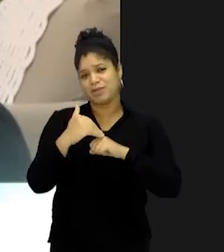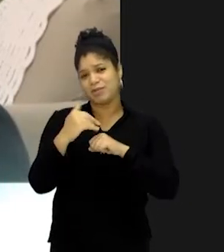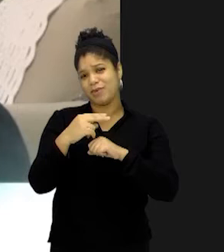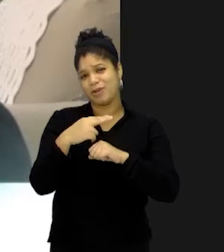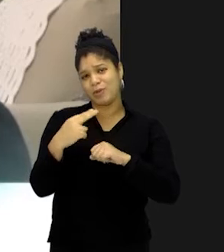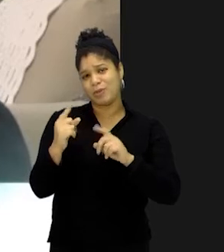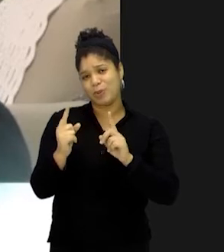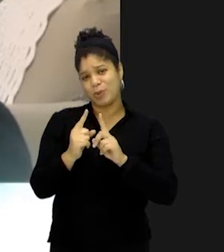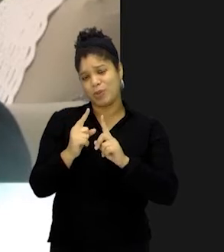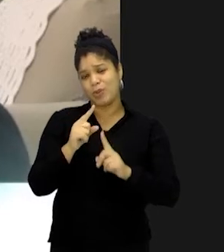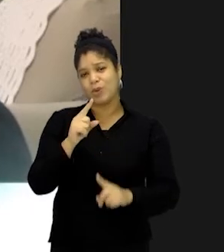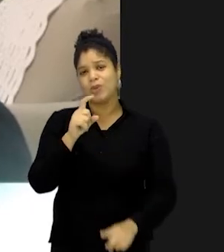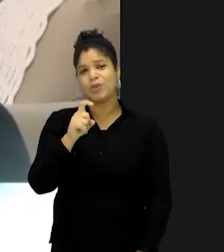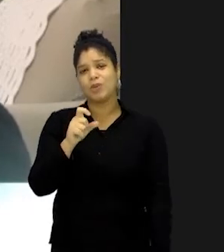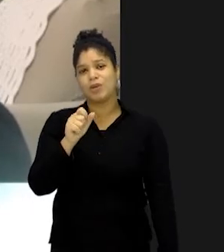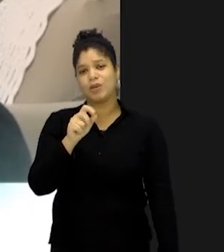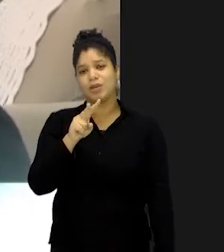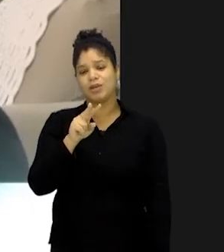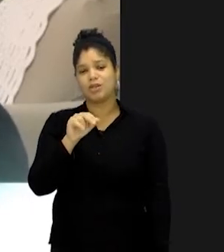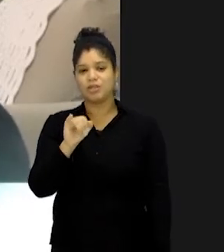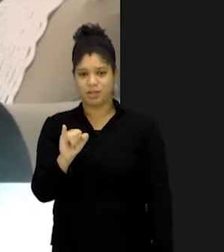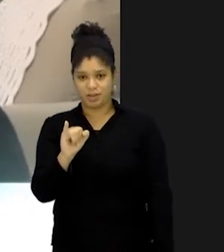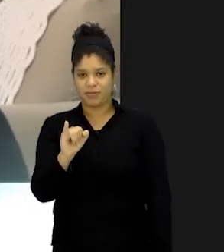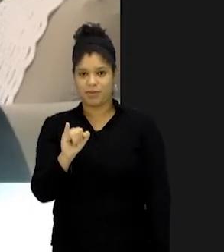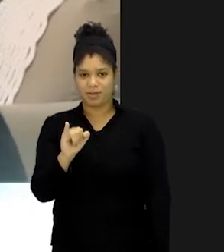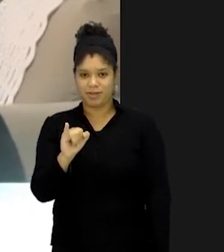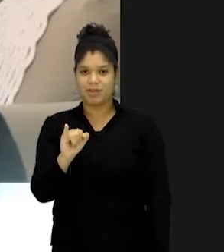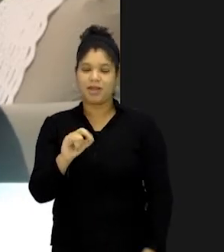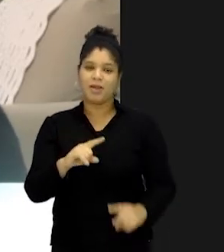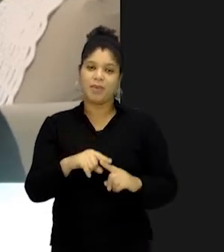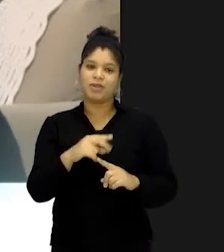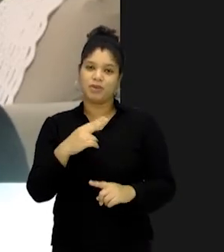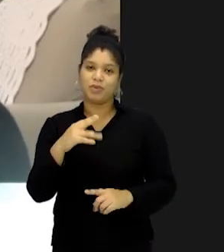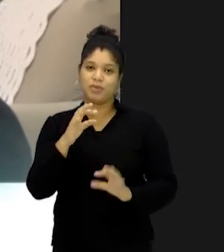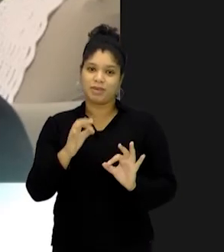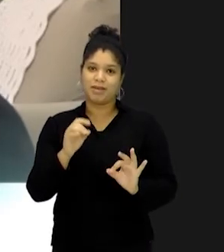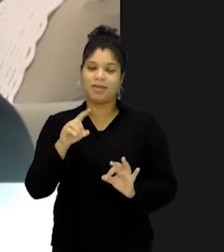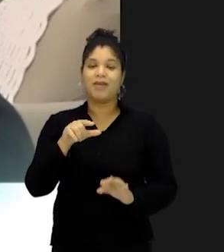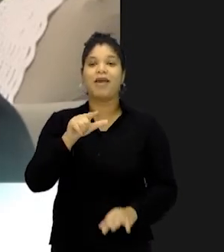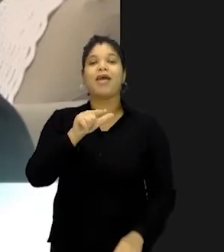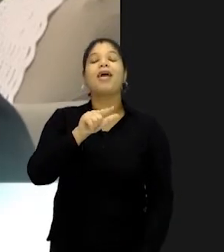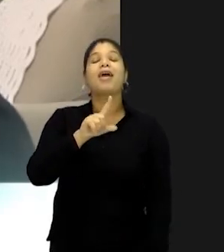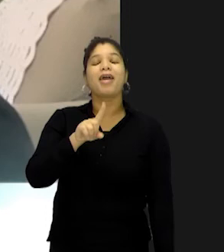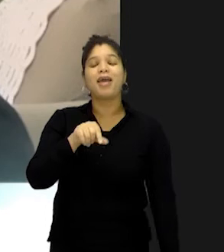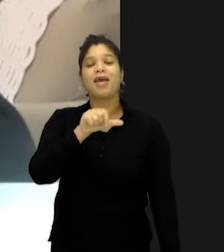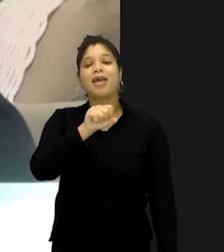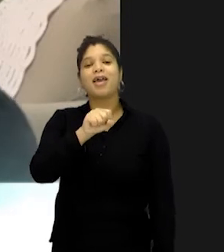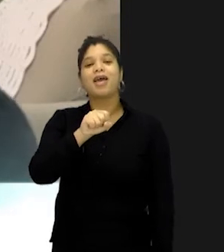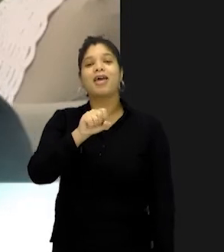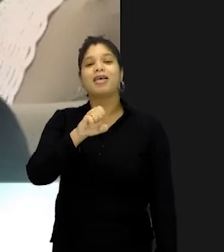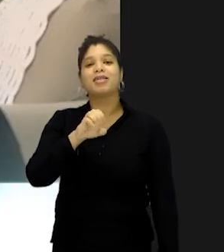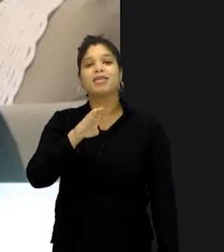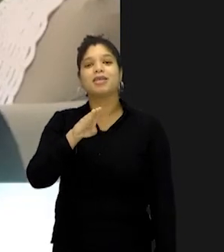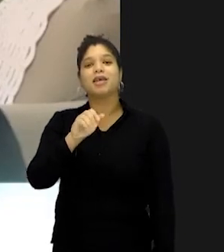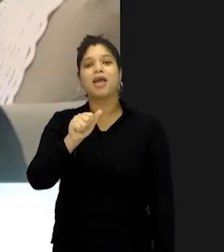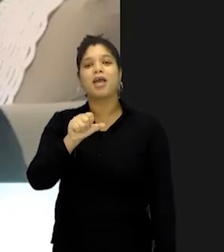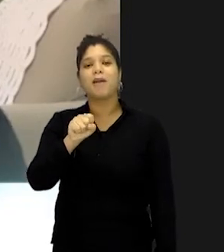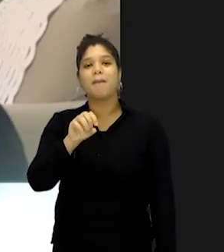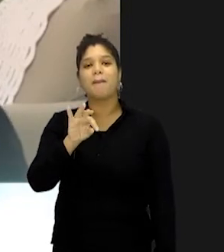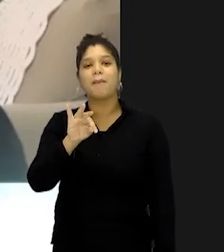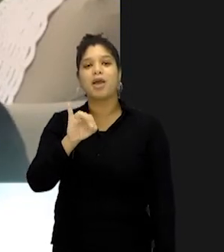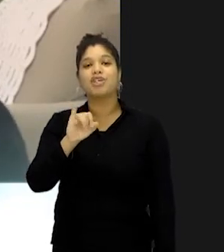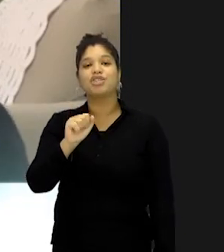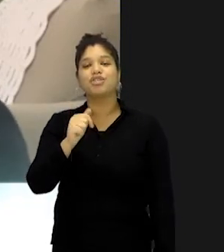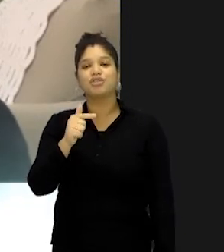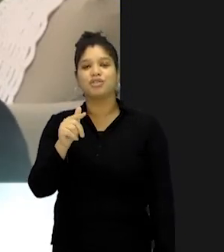né? Mas aí eu tenho meu nome inteiro, é Sebastião Xavier de Lima. Trabalho já há muito tempo com